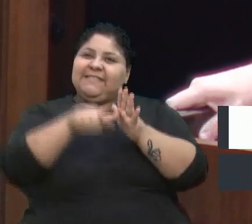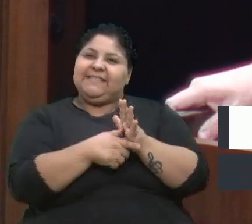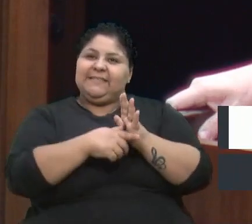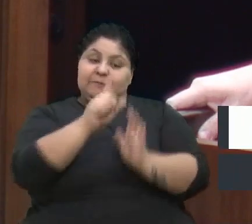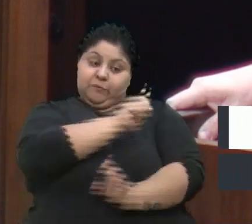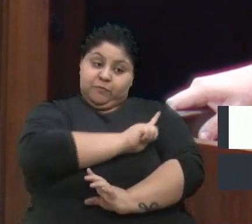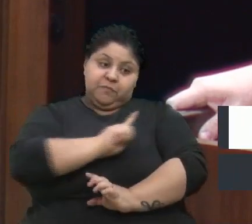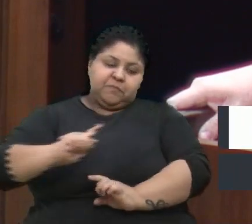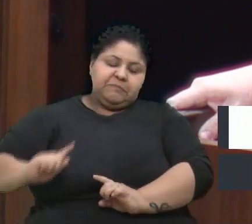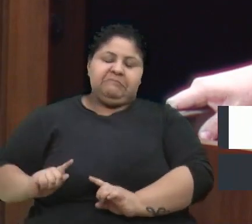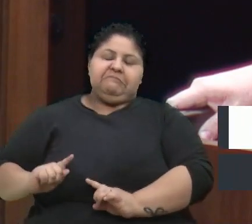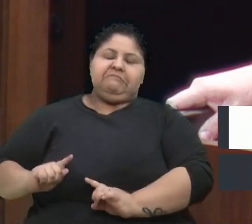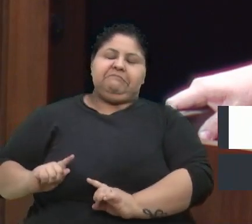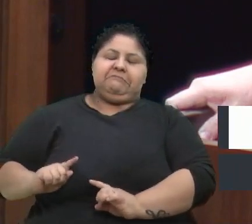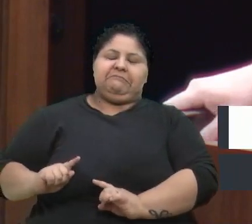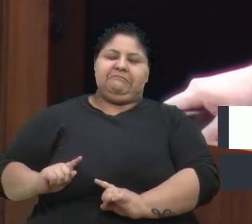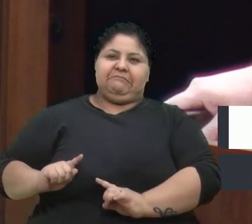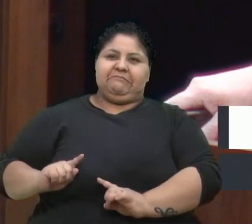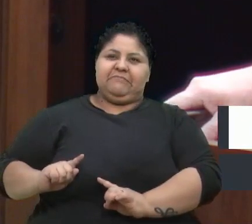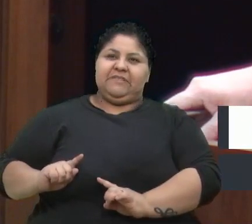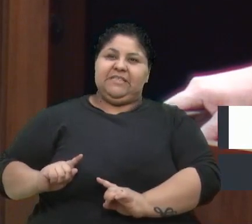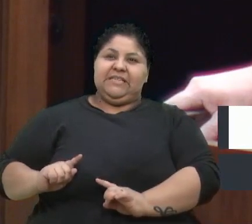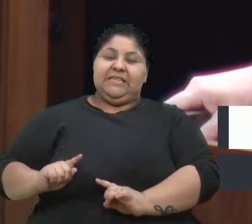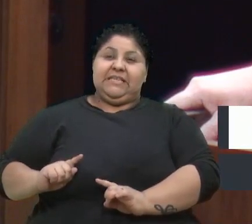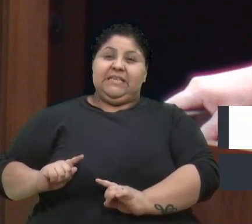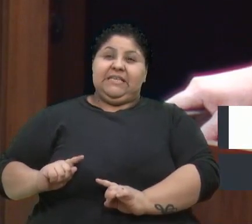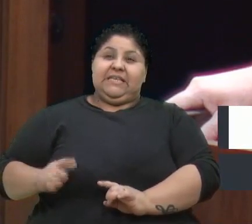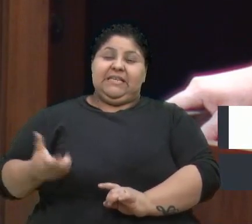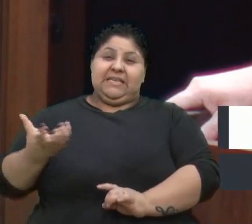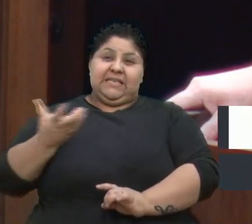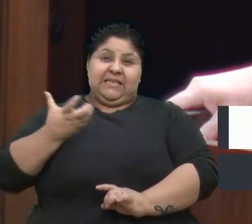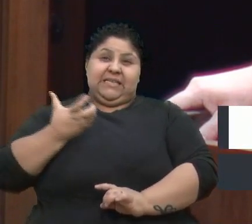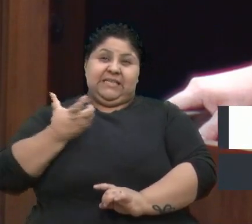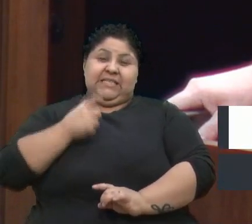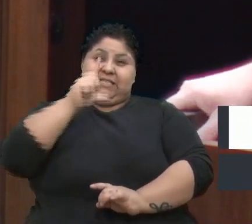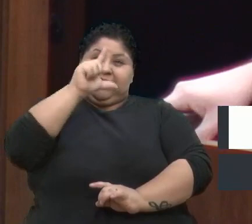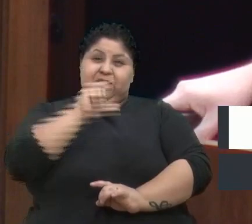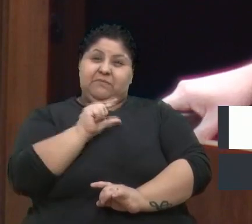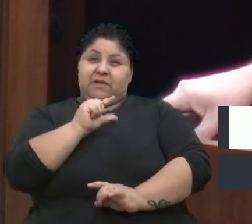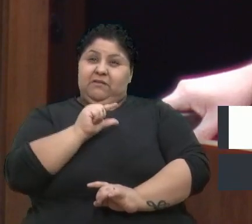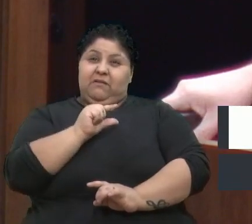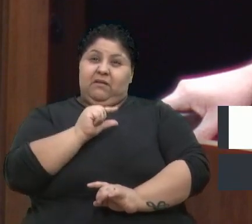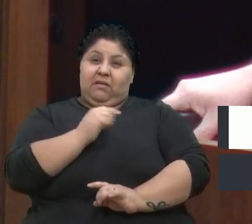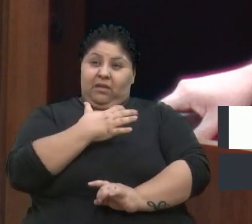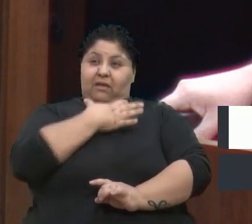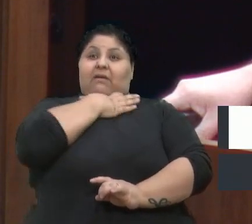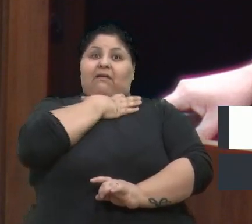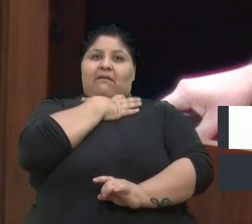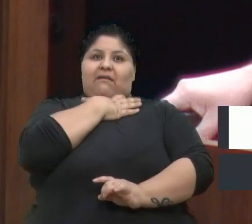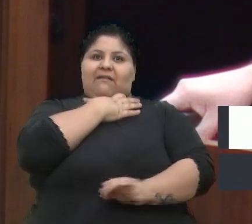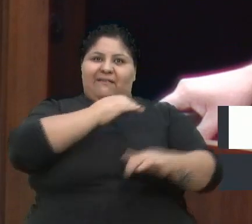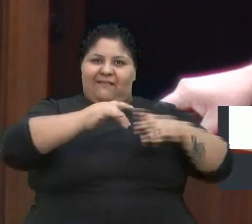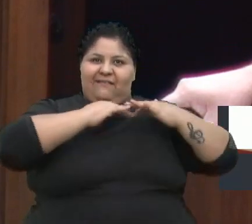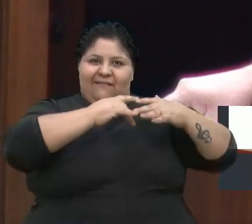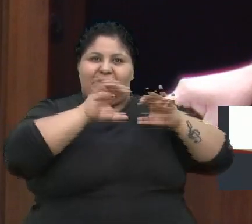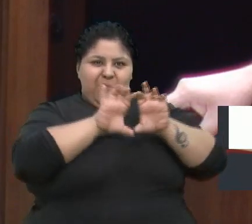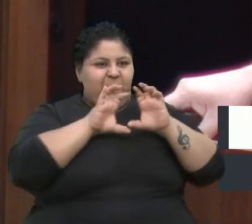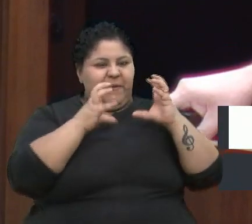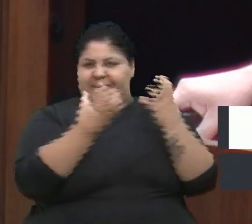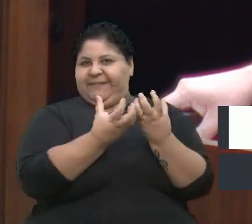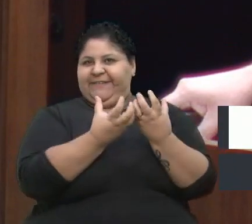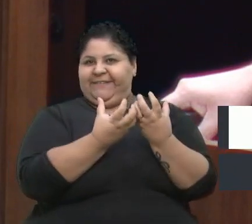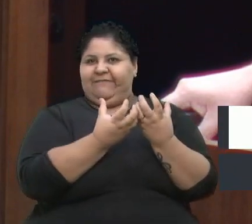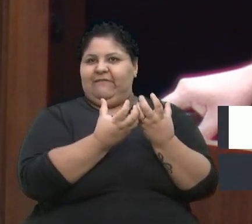governo que tentou sufocar o movimento comunitário, tentou, vamos dizer assim,